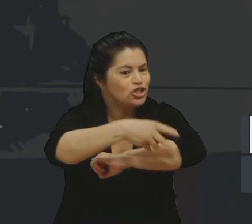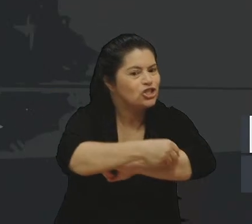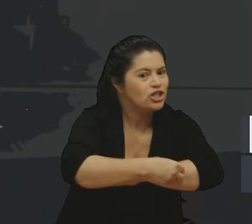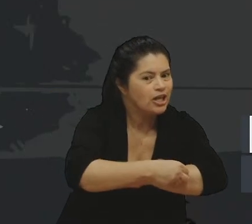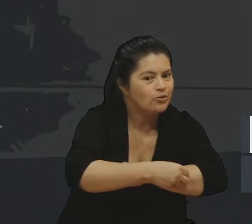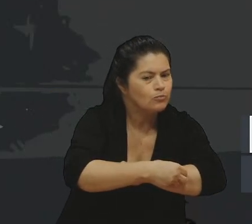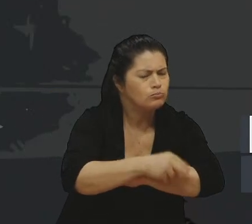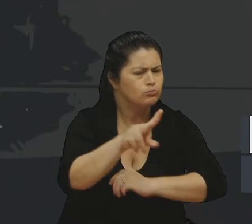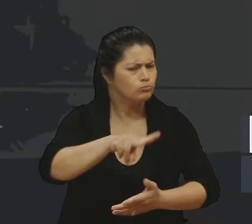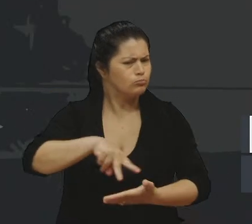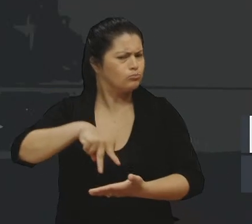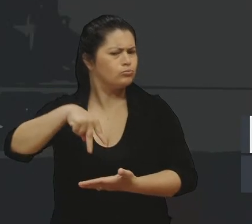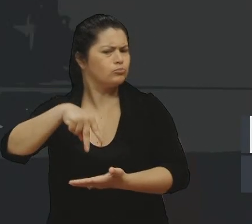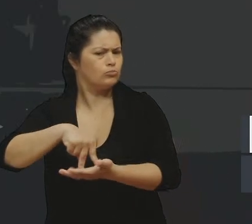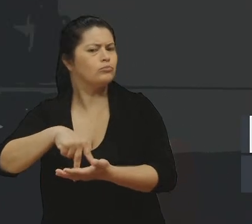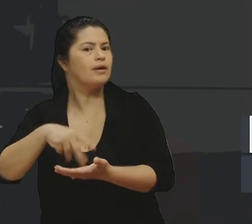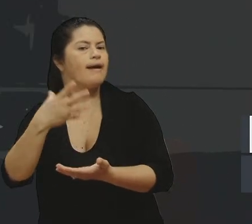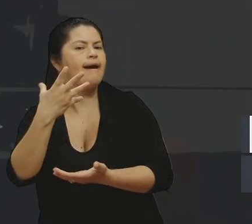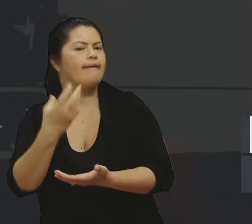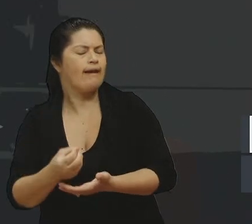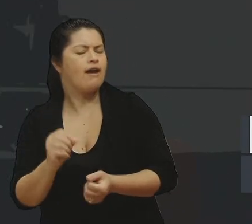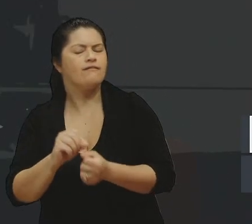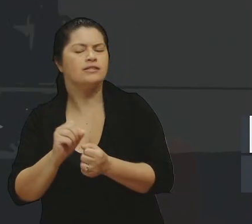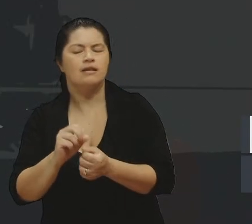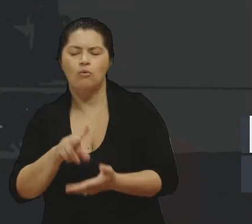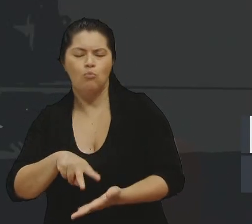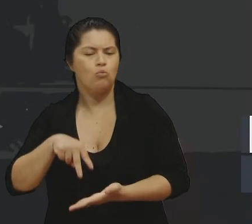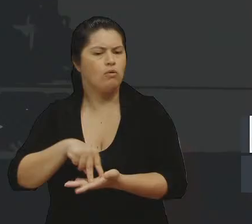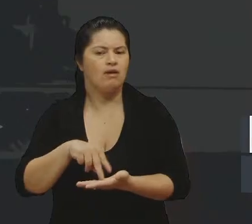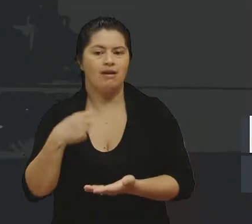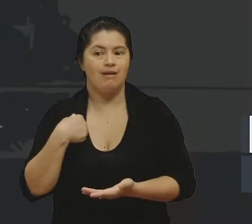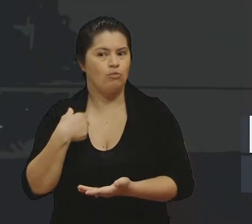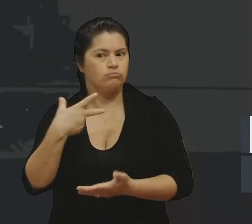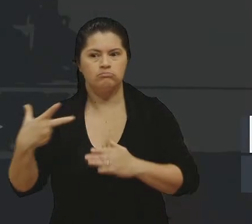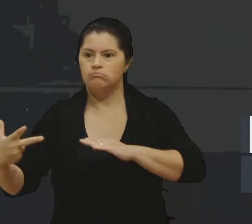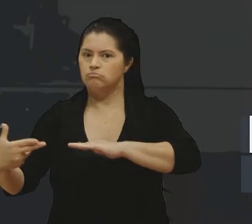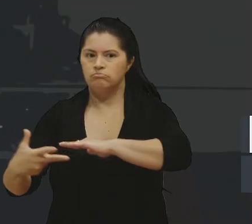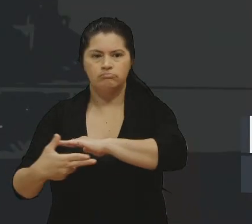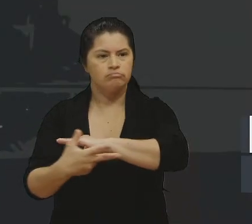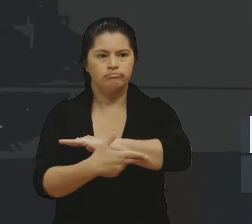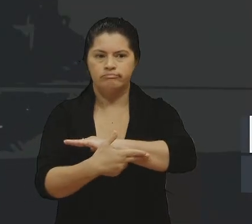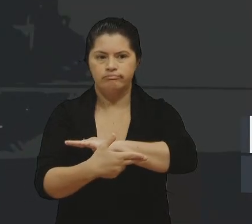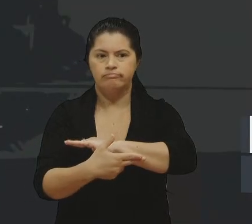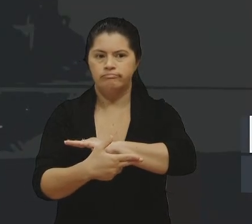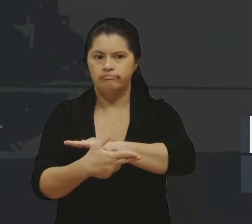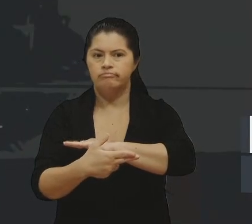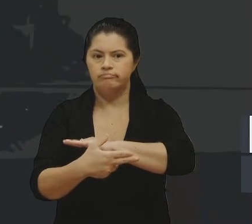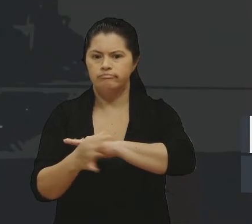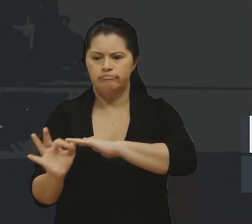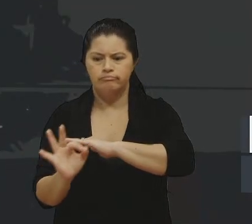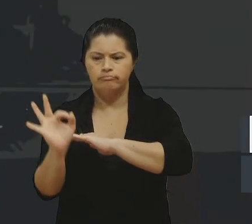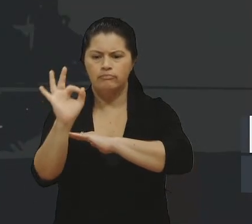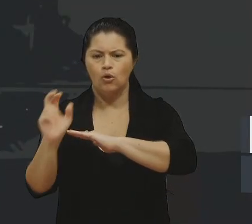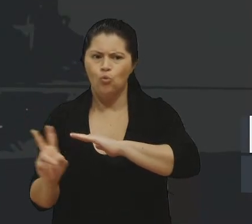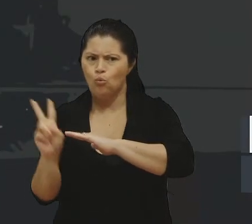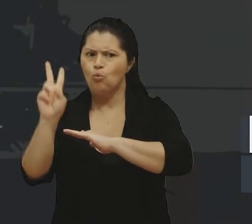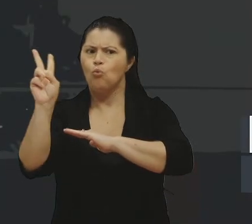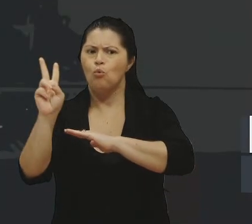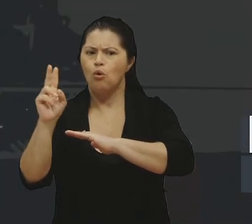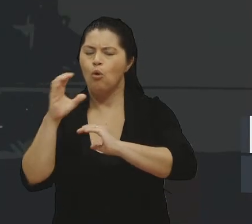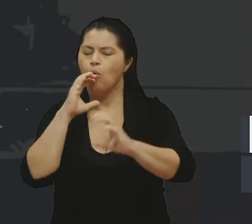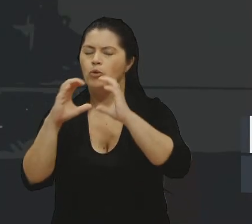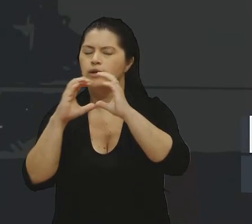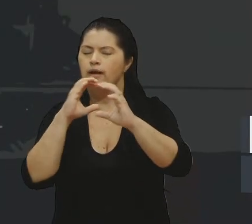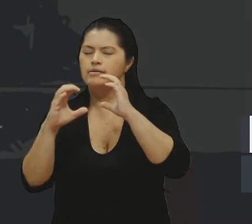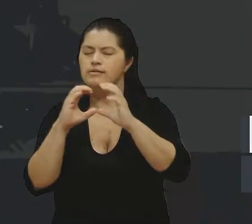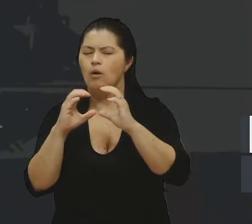tenha um cachorro que quer botar no style. Então, ele já está dizendo, cara, eu não sou tosa, eu sou style, me respeita. Comunicação. Comunicação